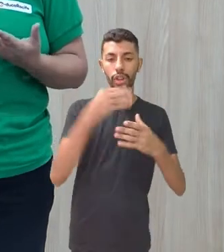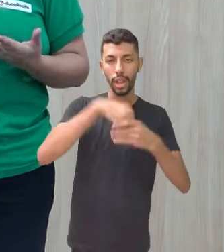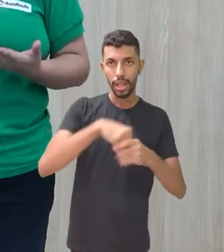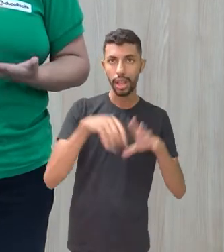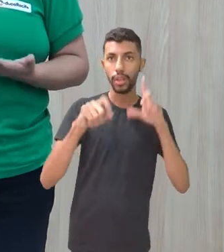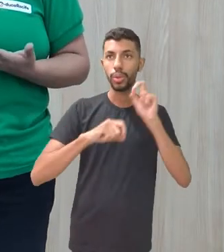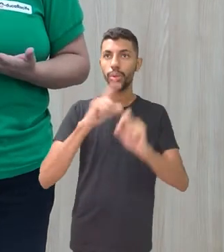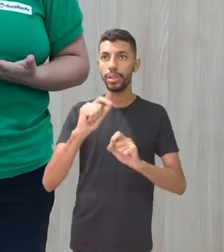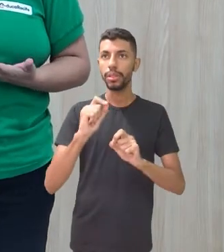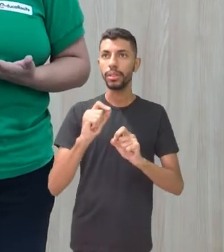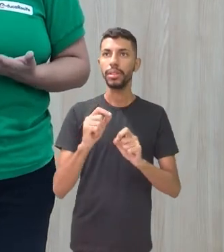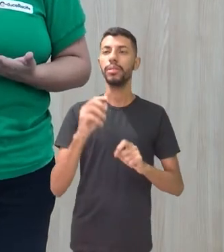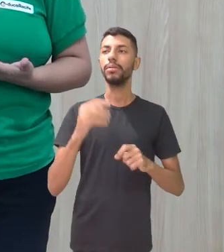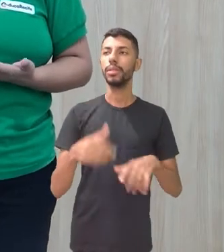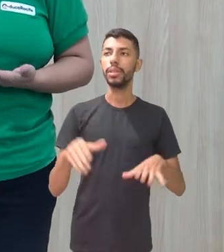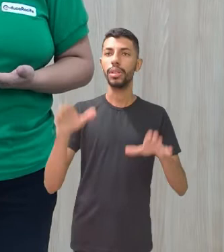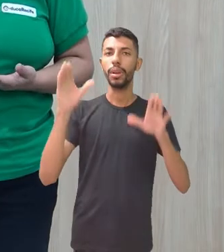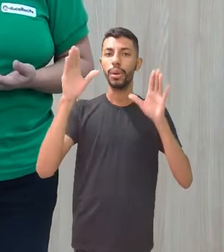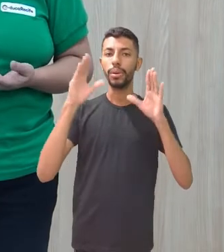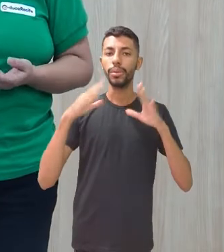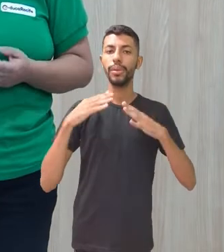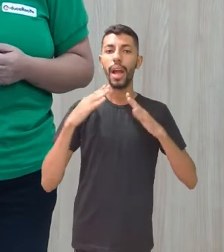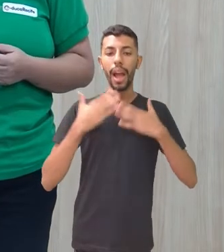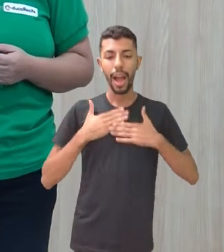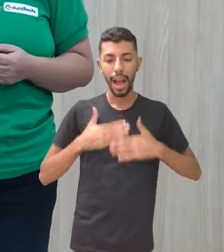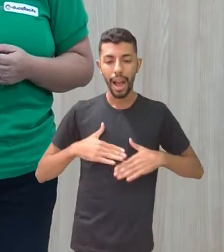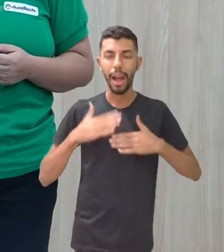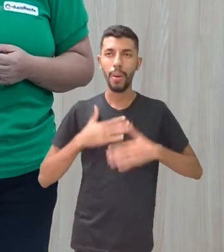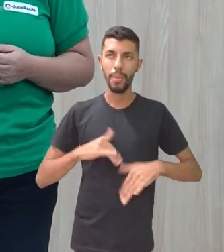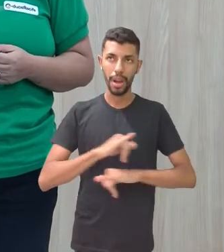creches, minimizar esse sofrimento.